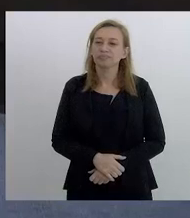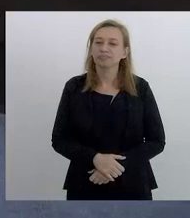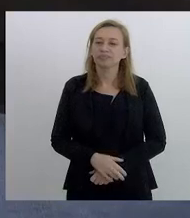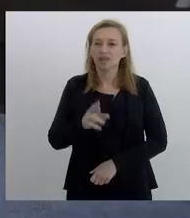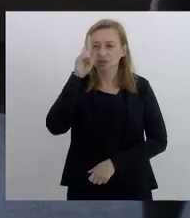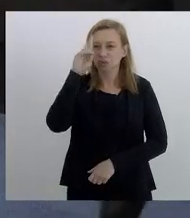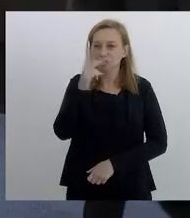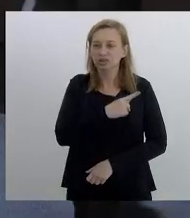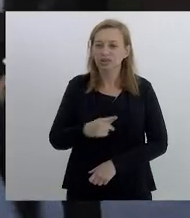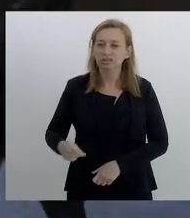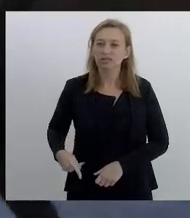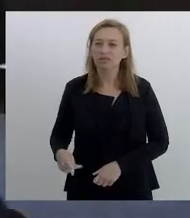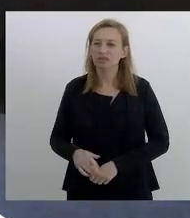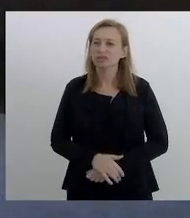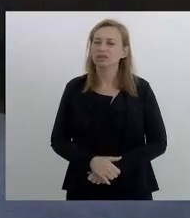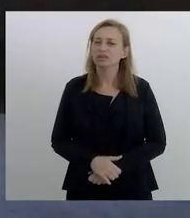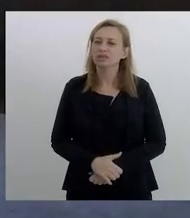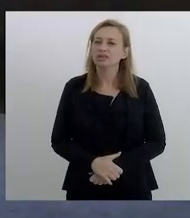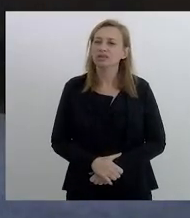Presidente,